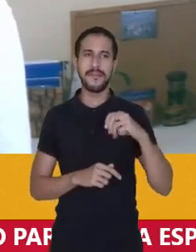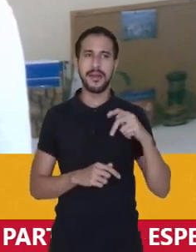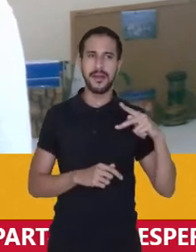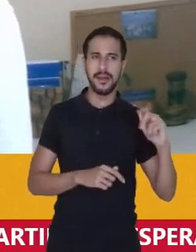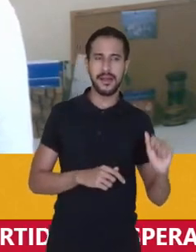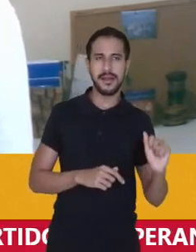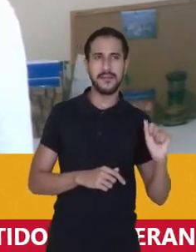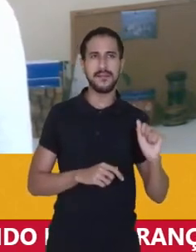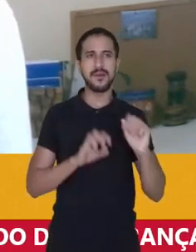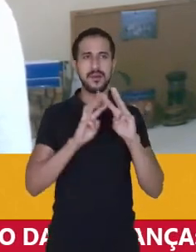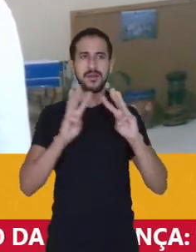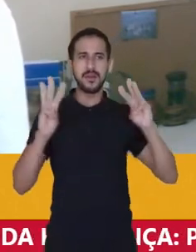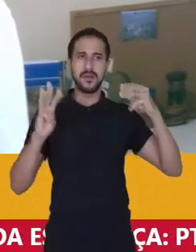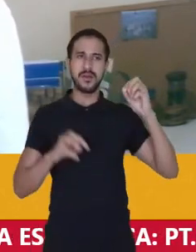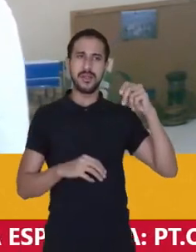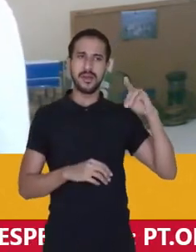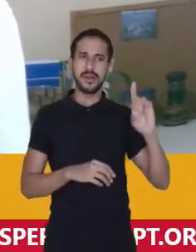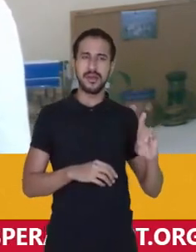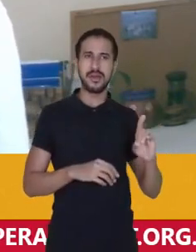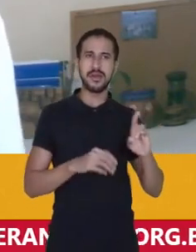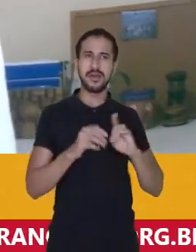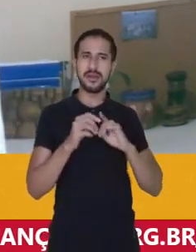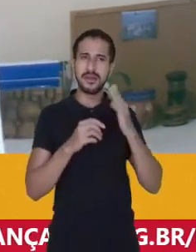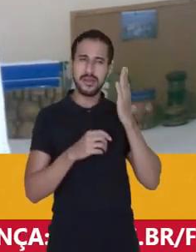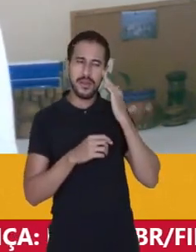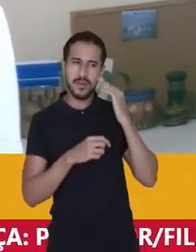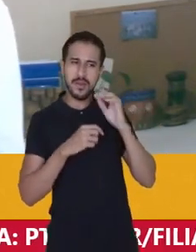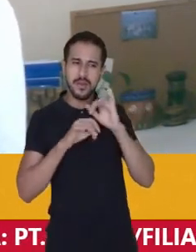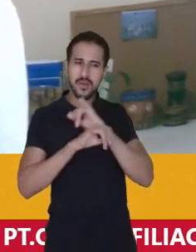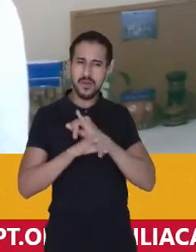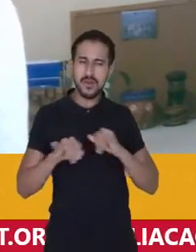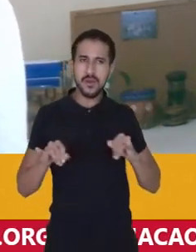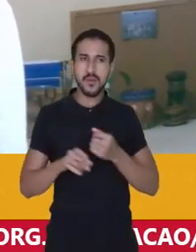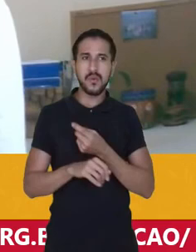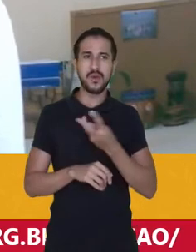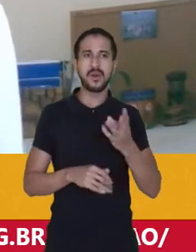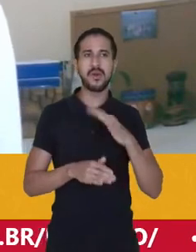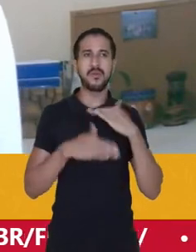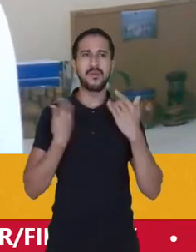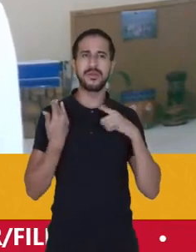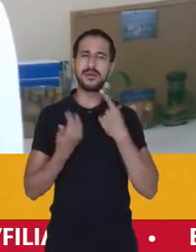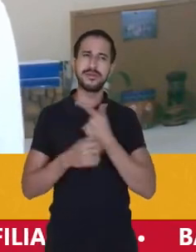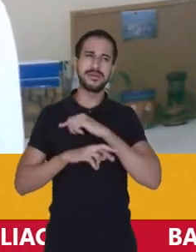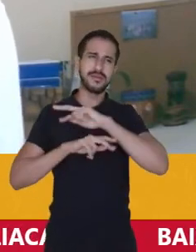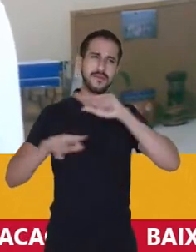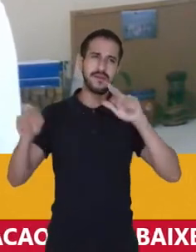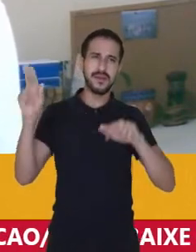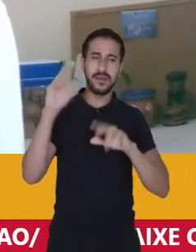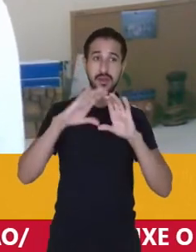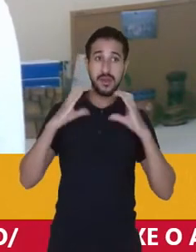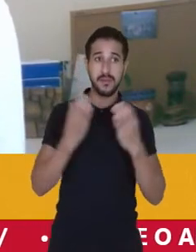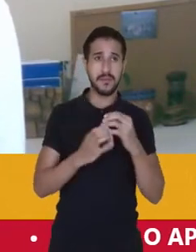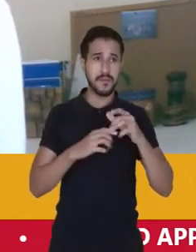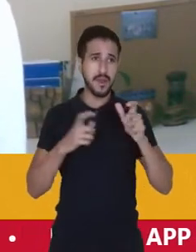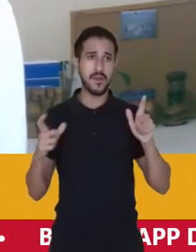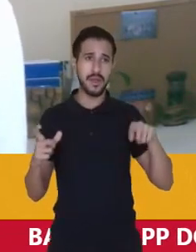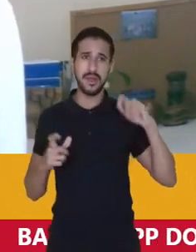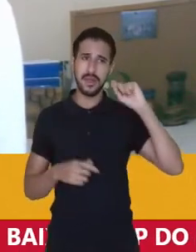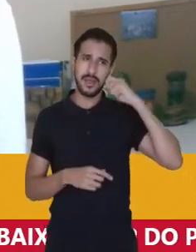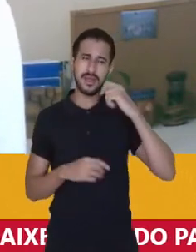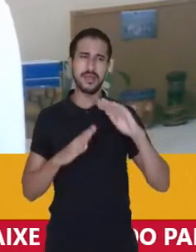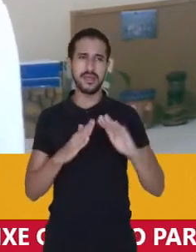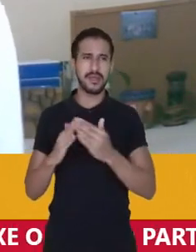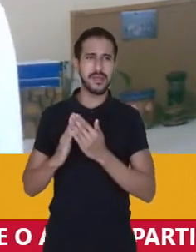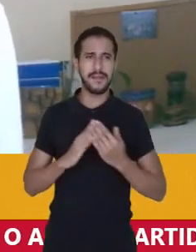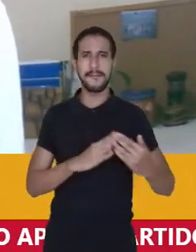né, no site da CONAC, acompanhando casos de contágio e óbito. A gente tem diversas comunidades, de maioria negra, nossas